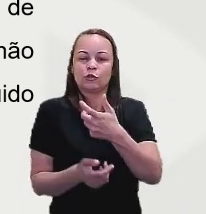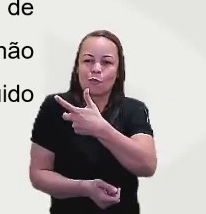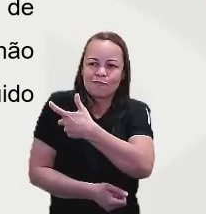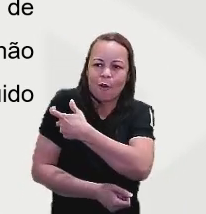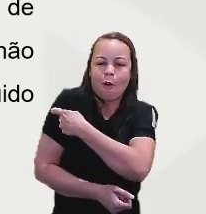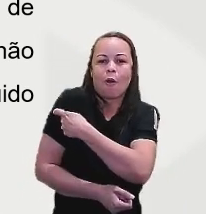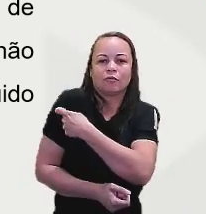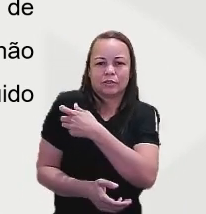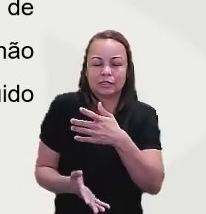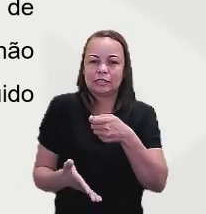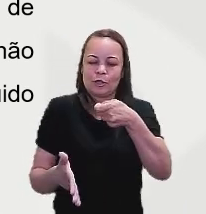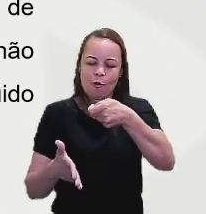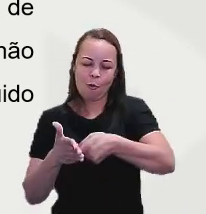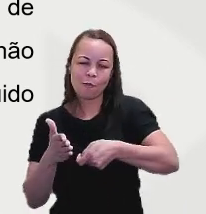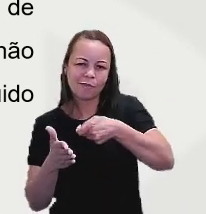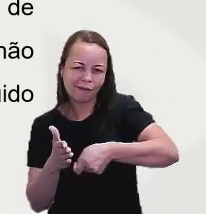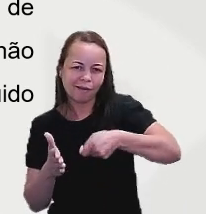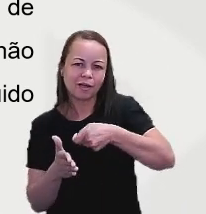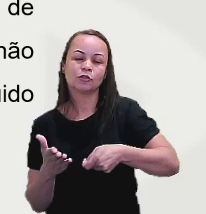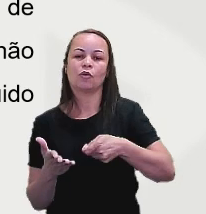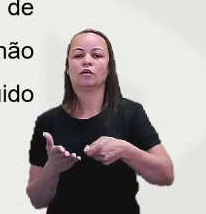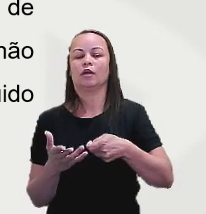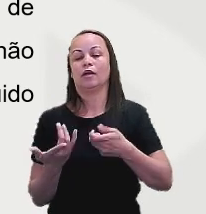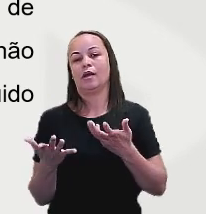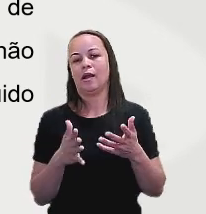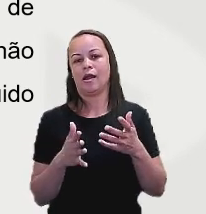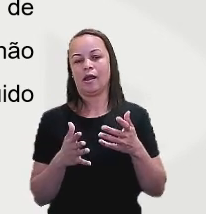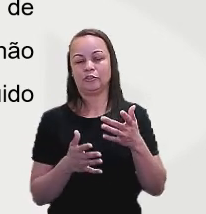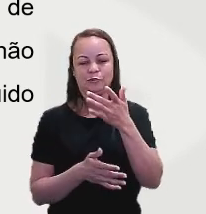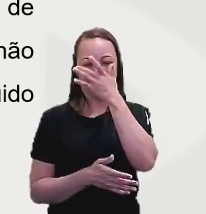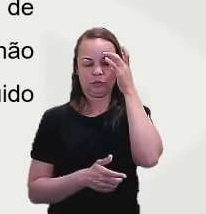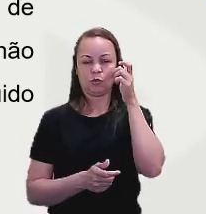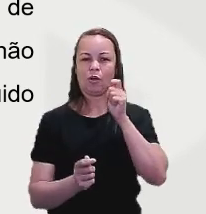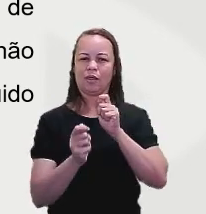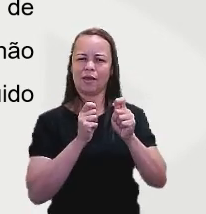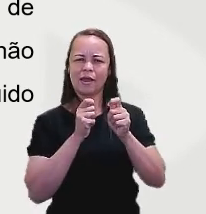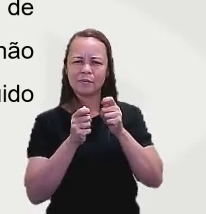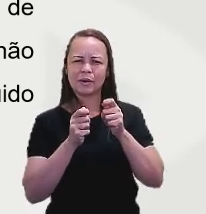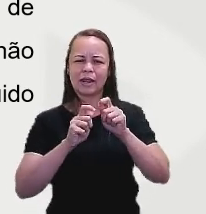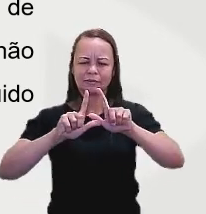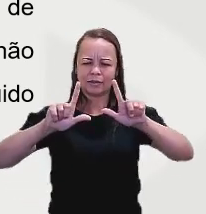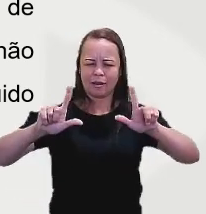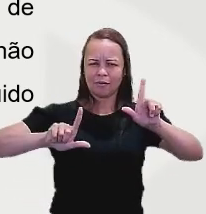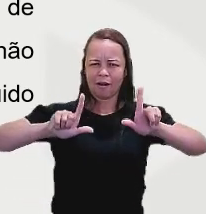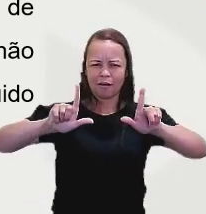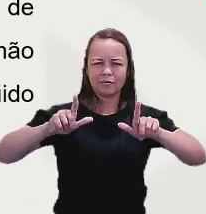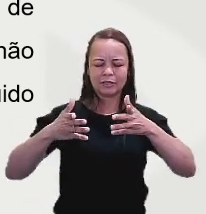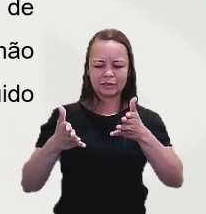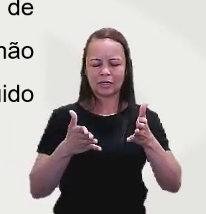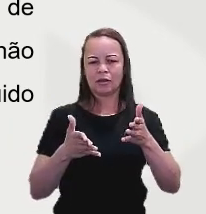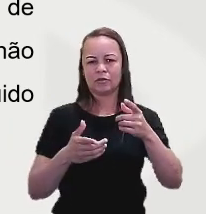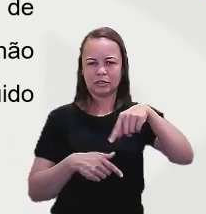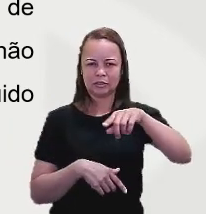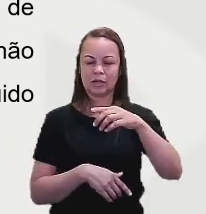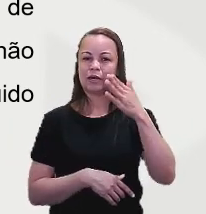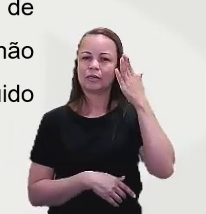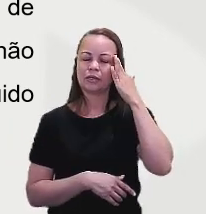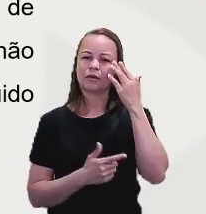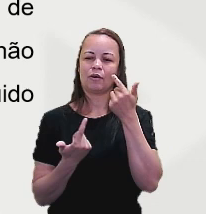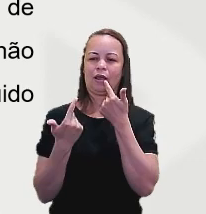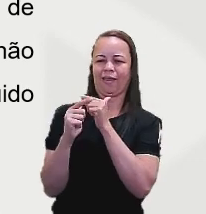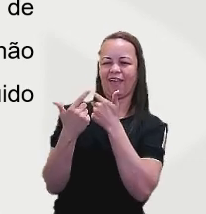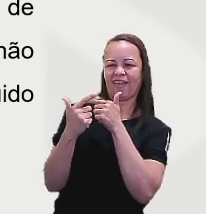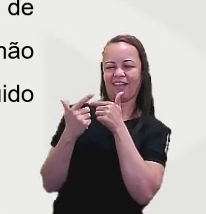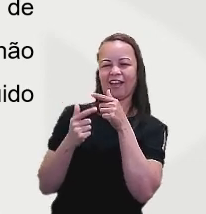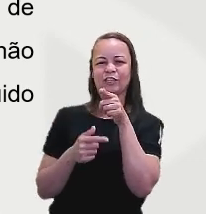ser obrigatória, a maioria da imprensa começou a, vou falar um nomezinho que vocês vão entender melhor, a zoar